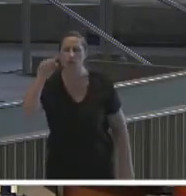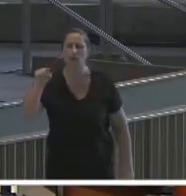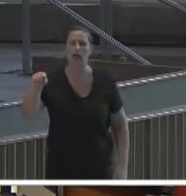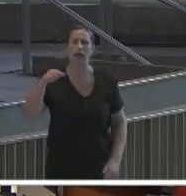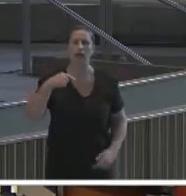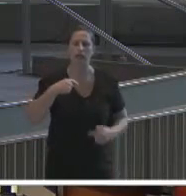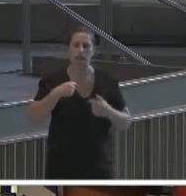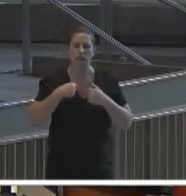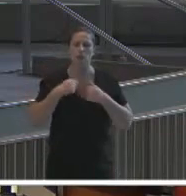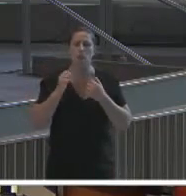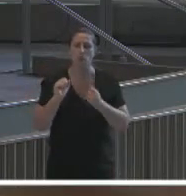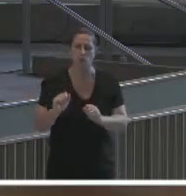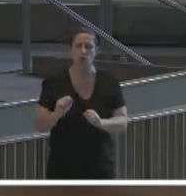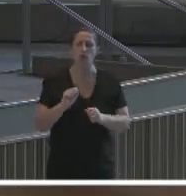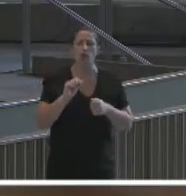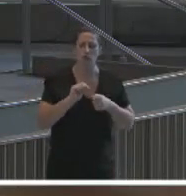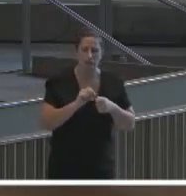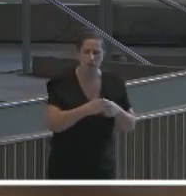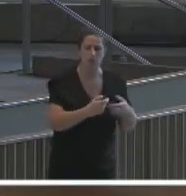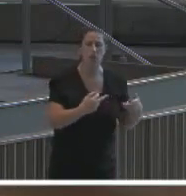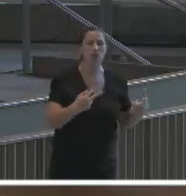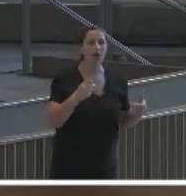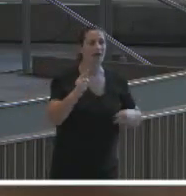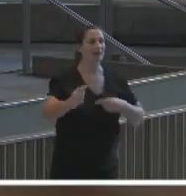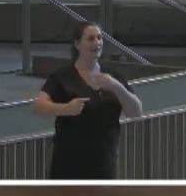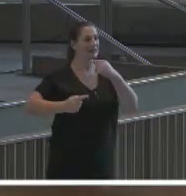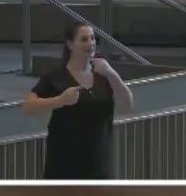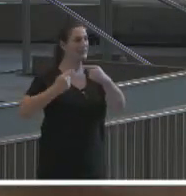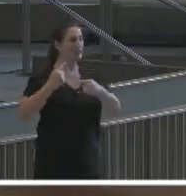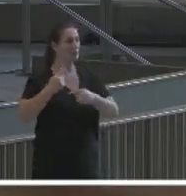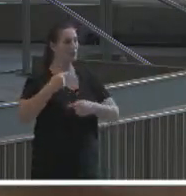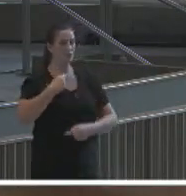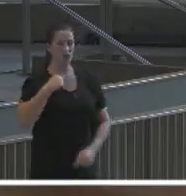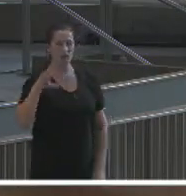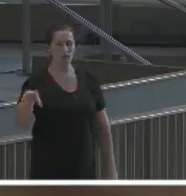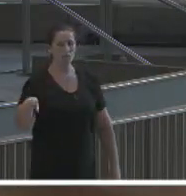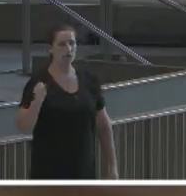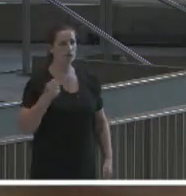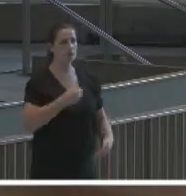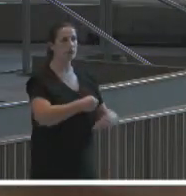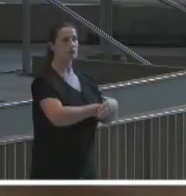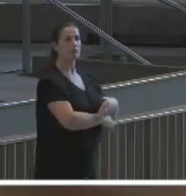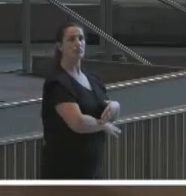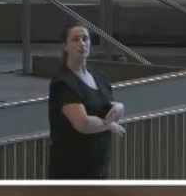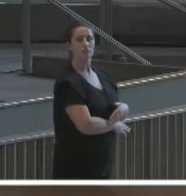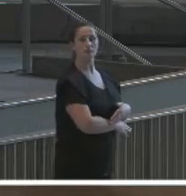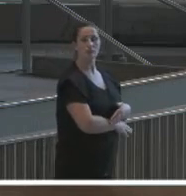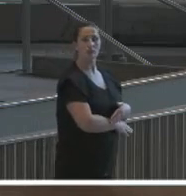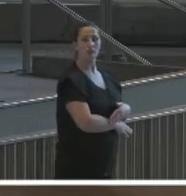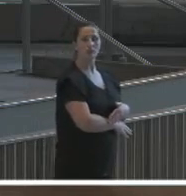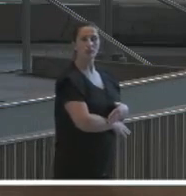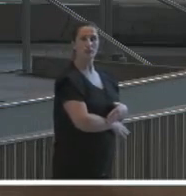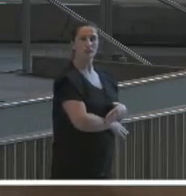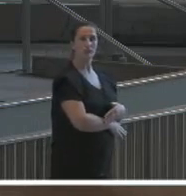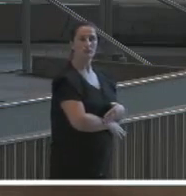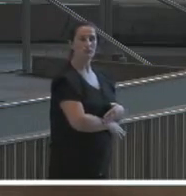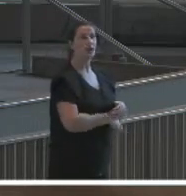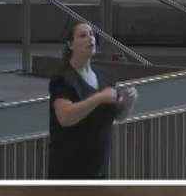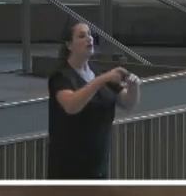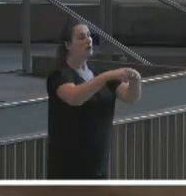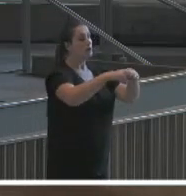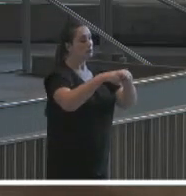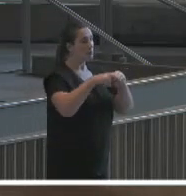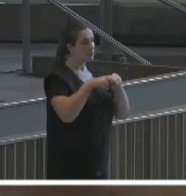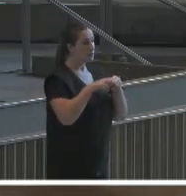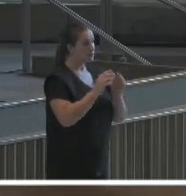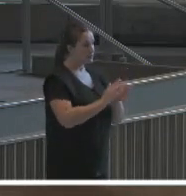aquilo, e depois aquilo se torna uma realidade na vida da gente. Por isso, a Bíblia sempre